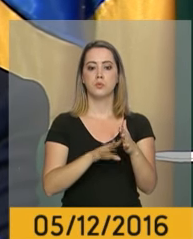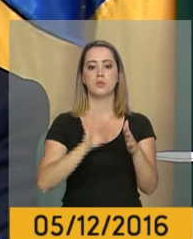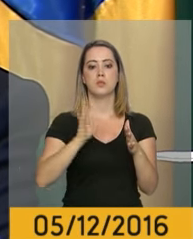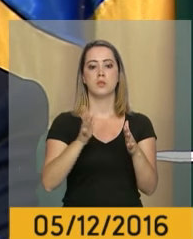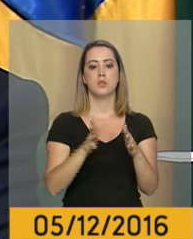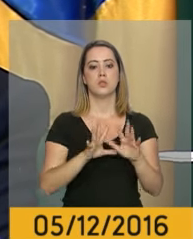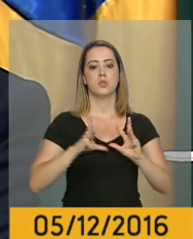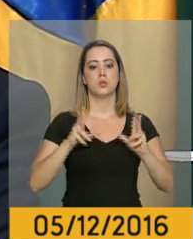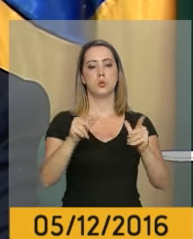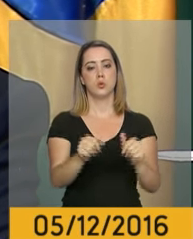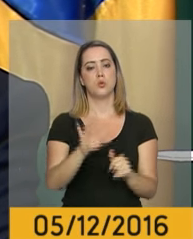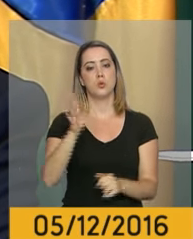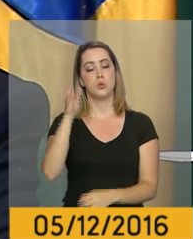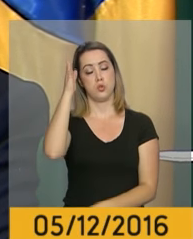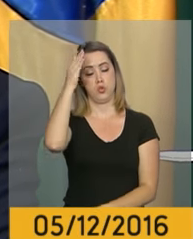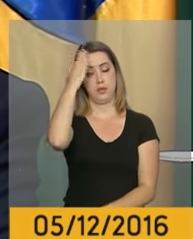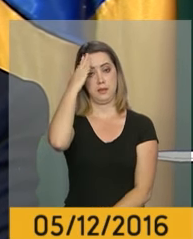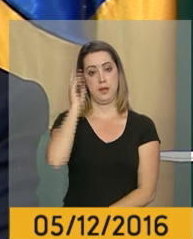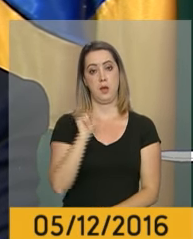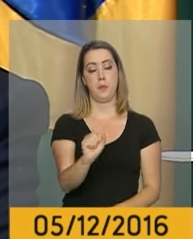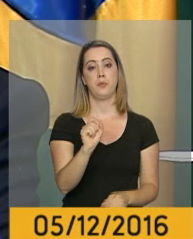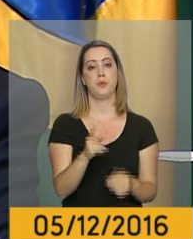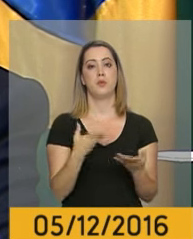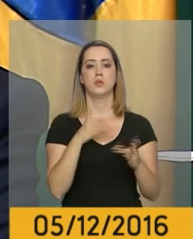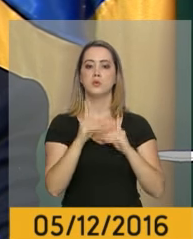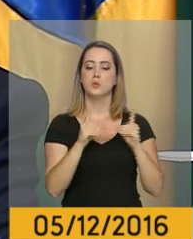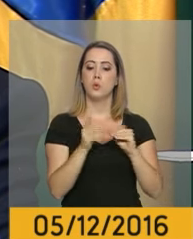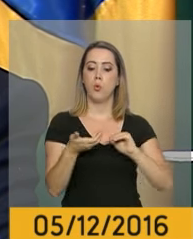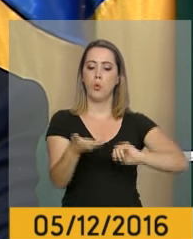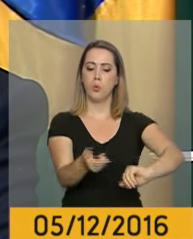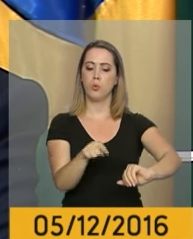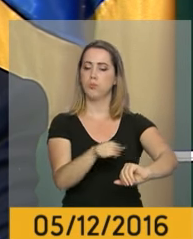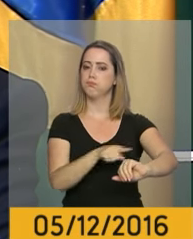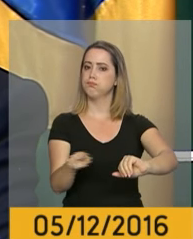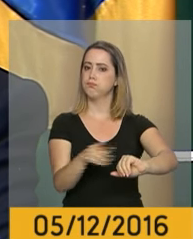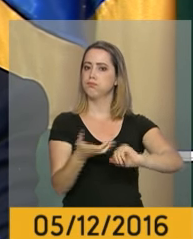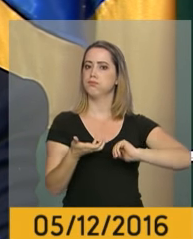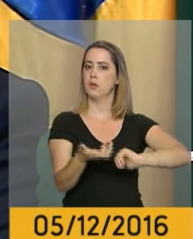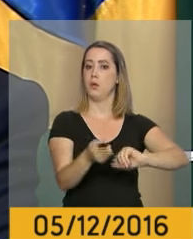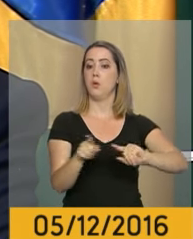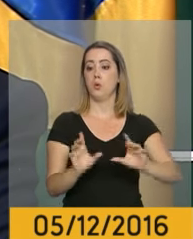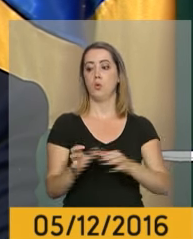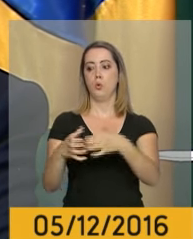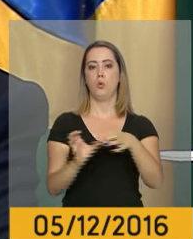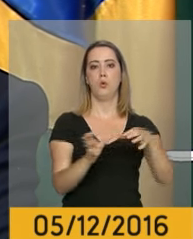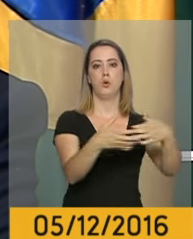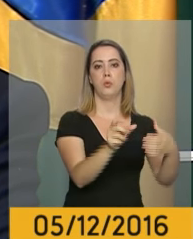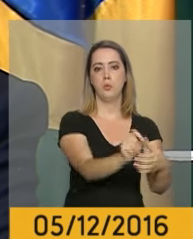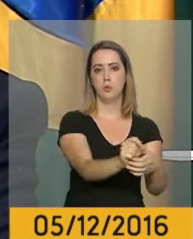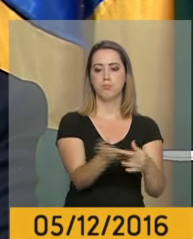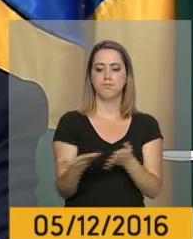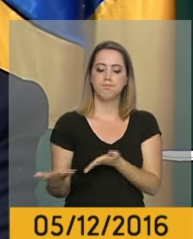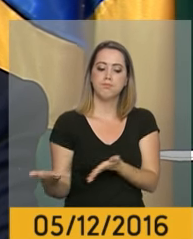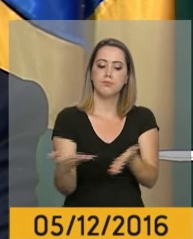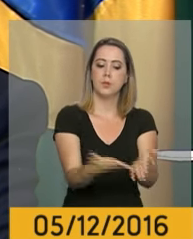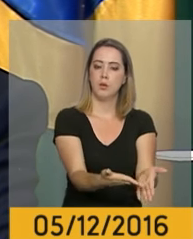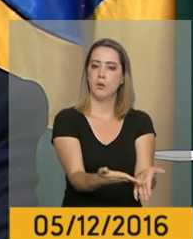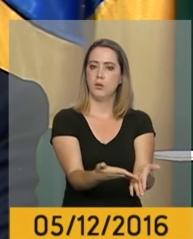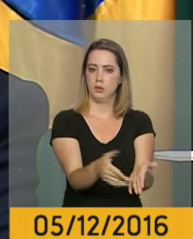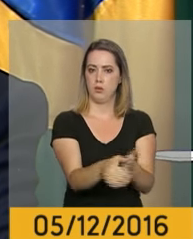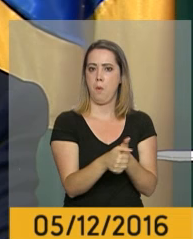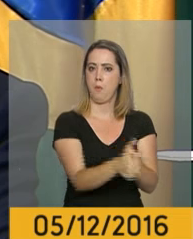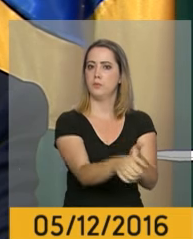registrado a todos, eh como o debate assinado o parlamento, é lá que os vários setores irão se dirigir